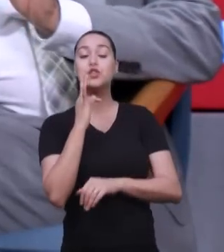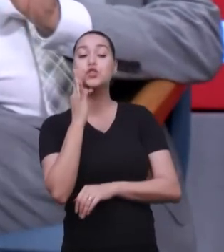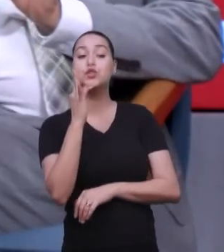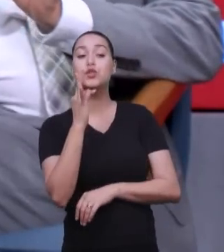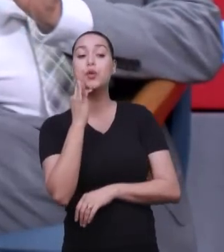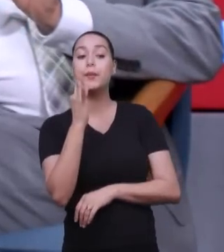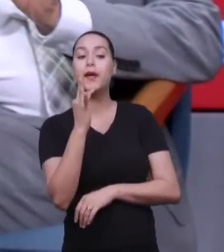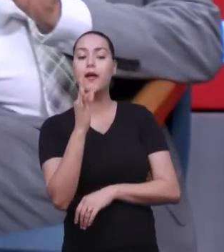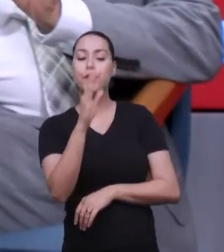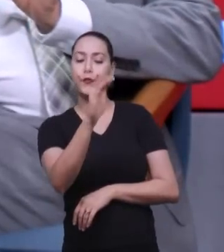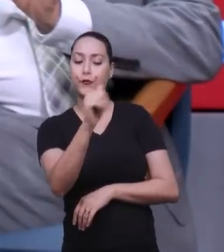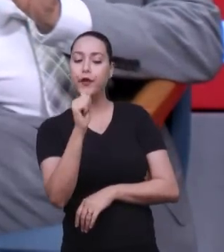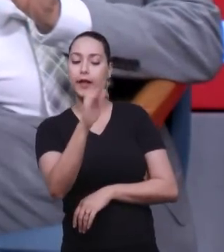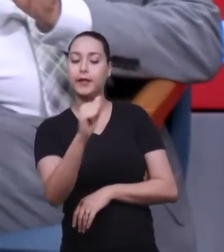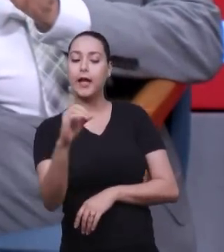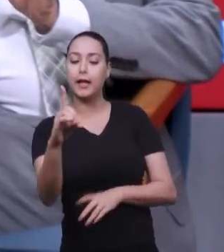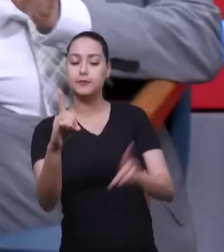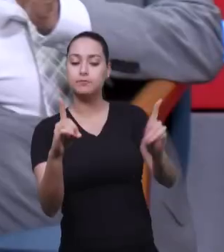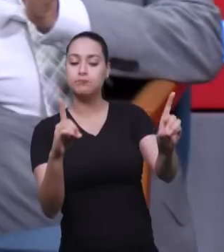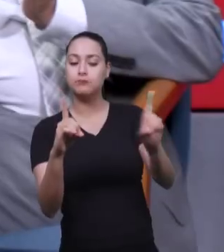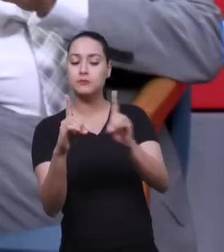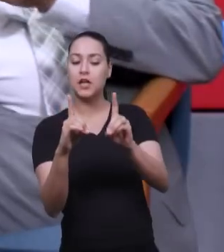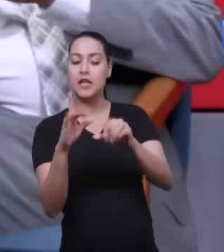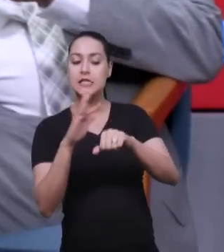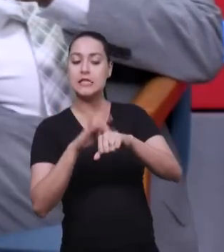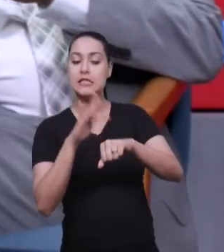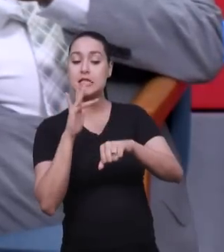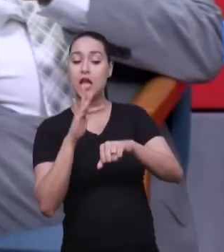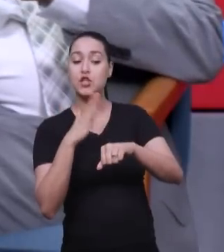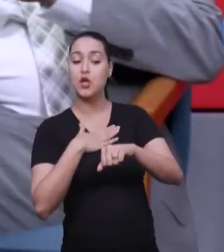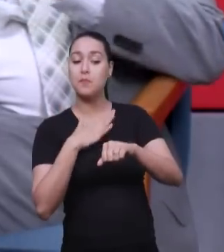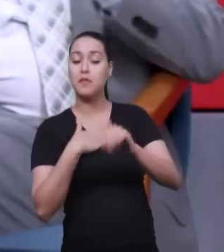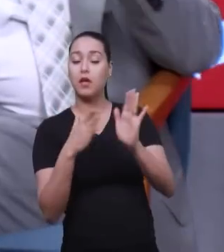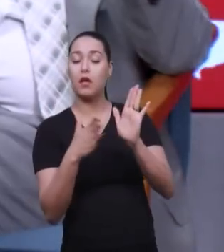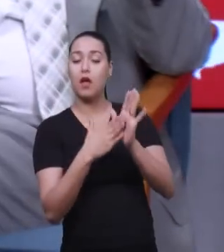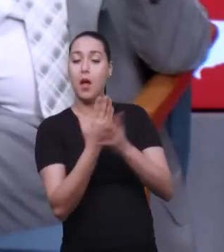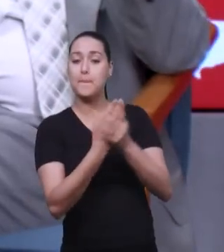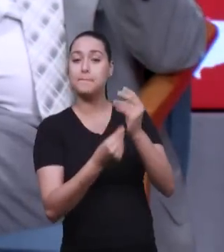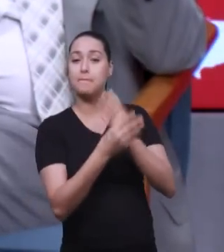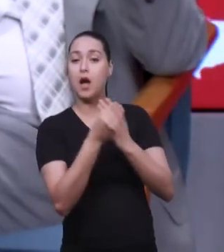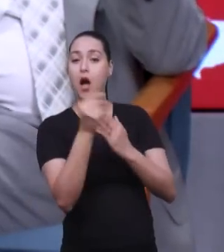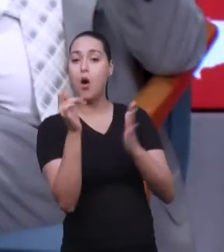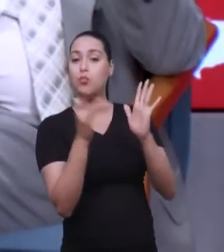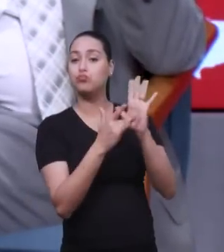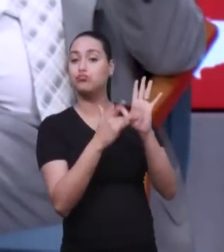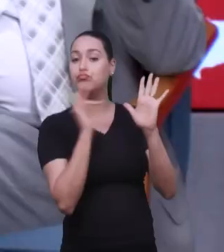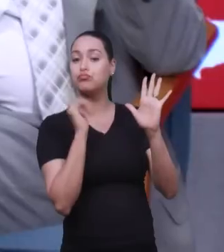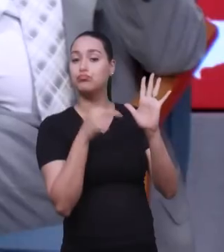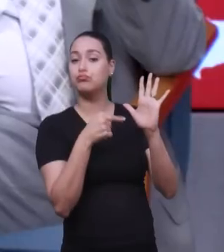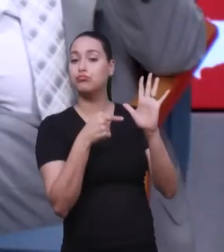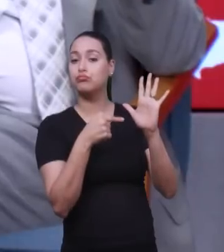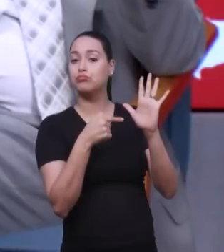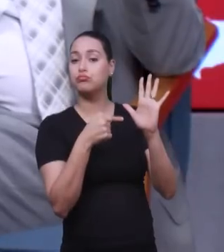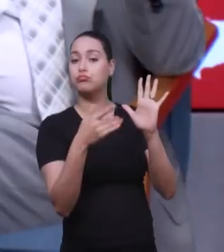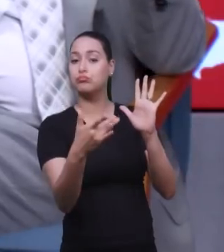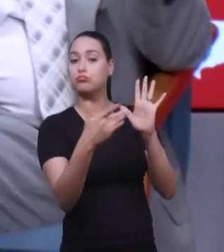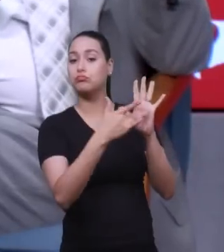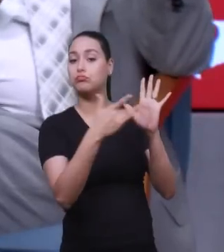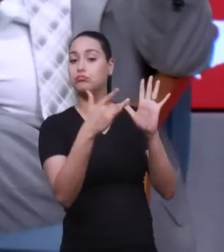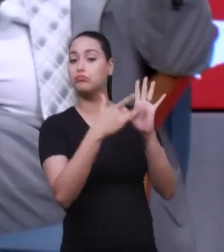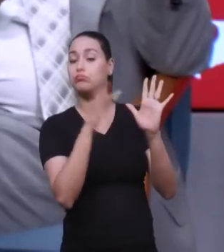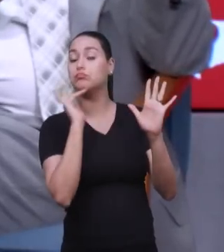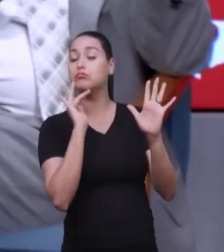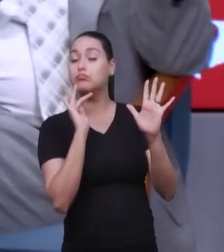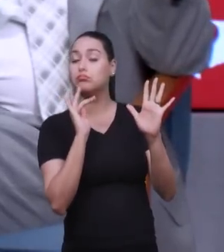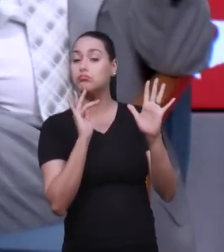apalpa a minha mão. Você disse que você me tocar, apalpa. Com a mão, um